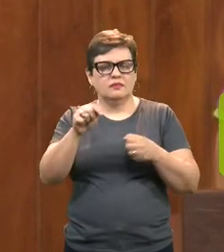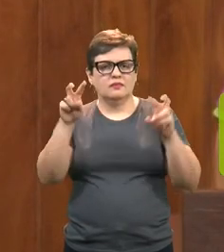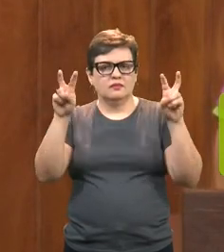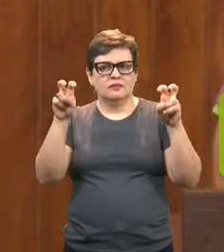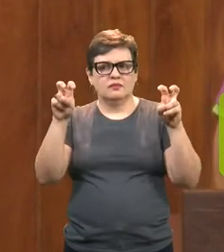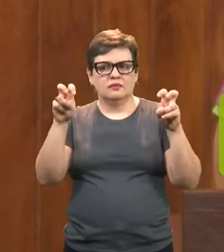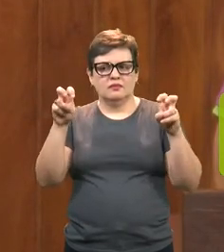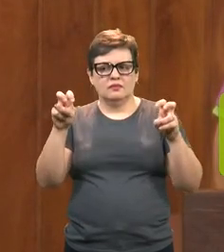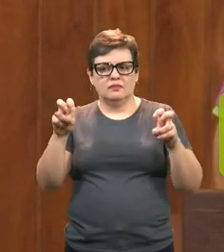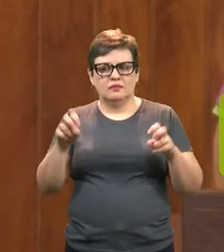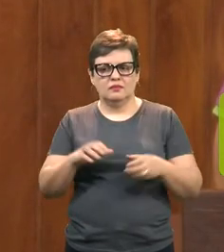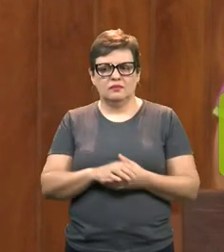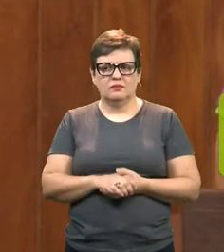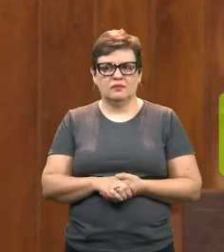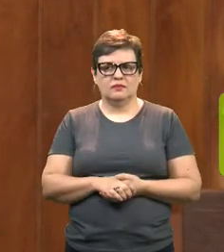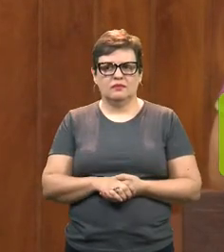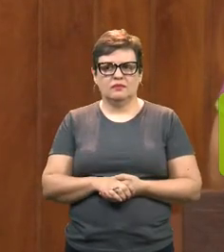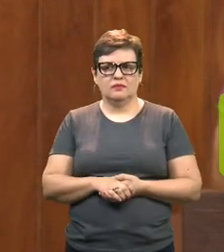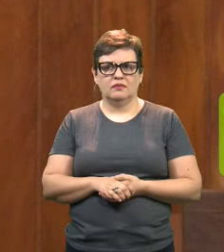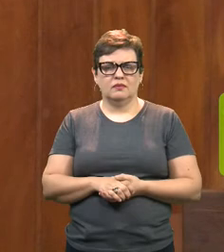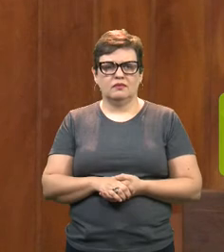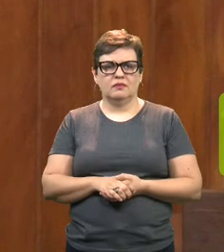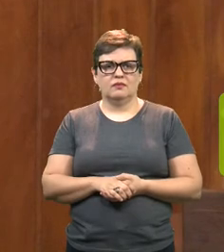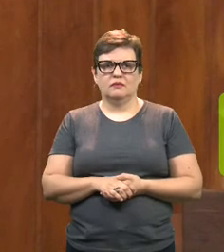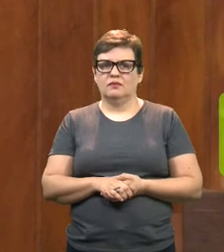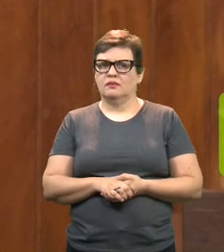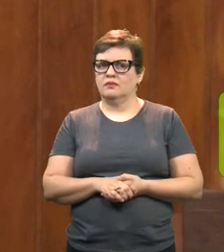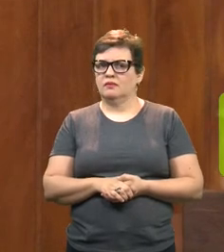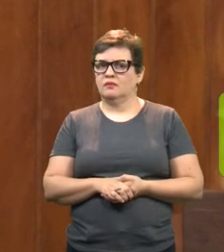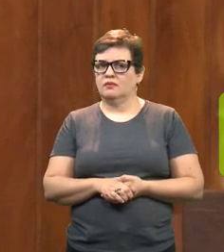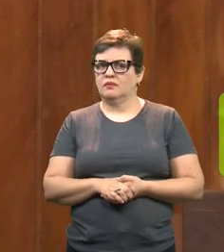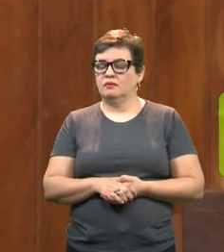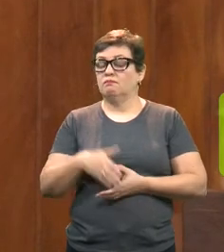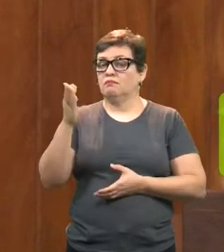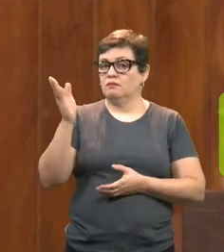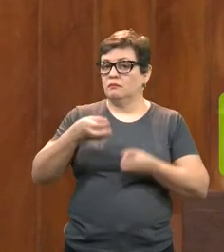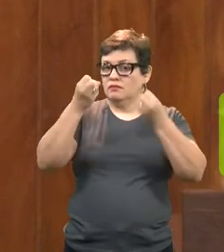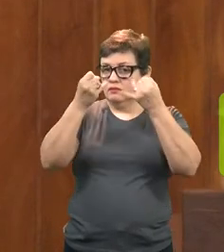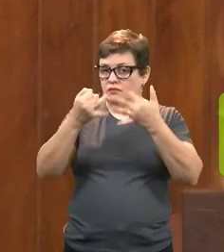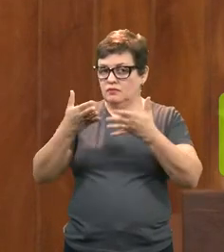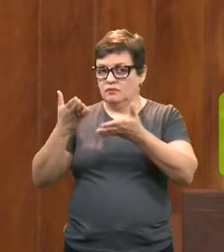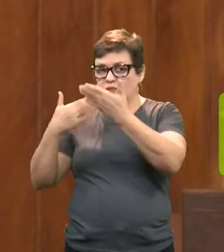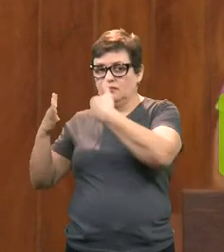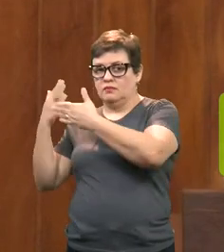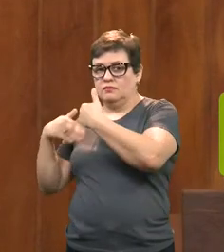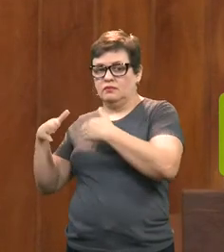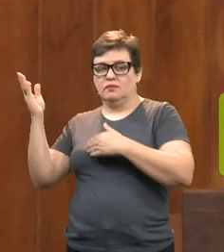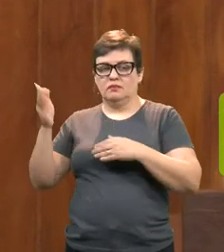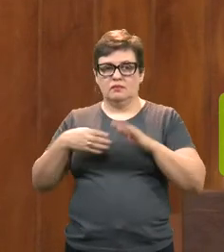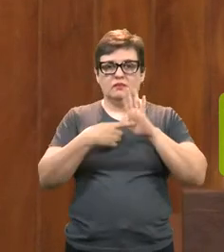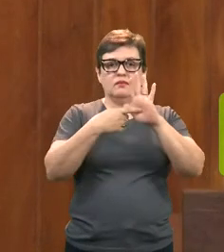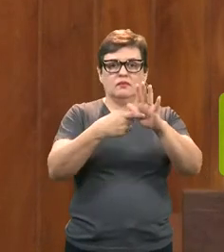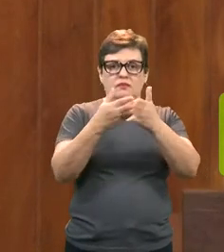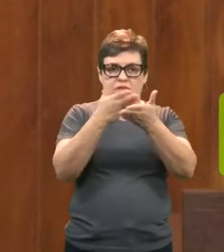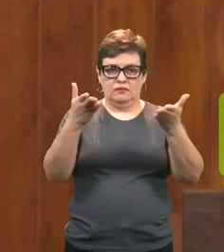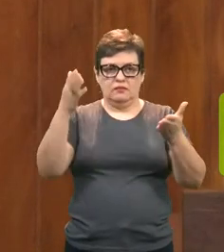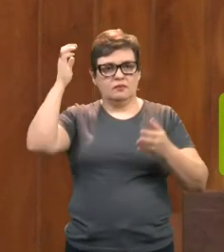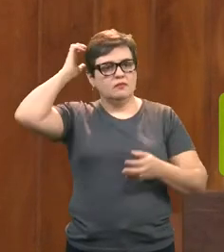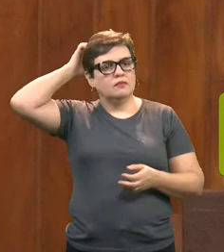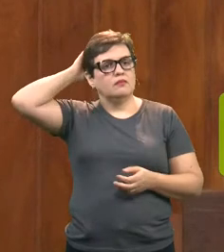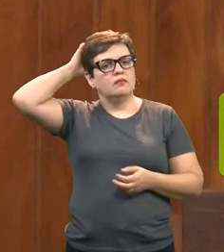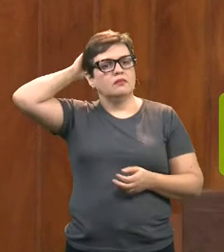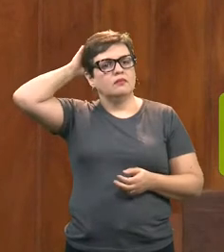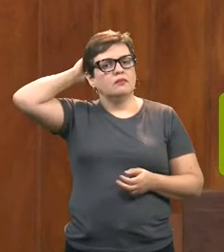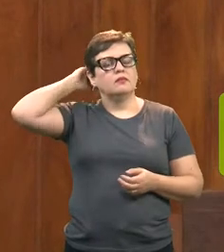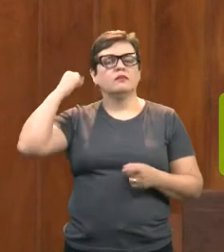nobre. Já as explanações anteriores já demonstraram isso. E